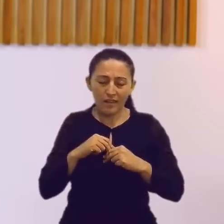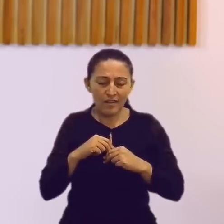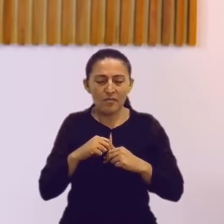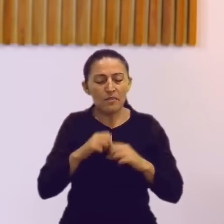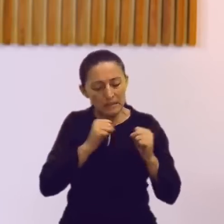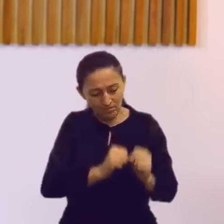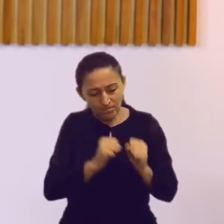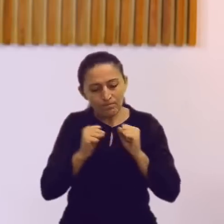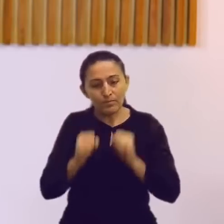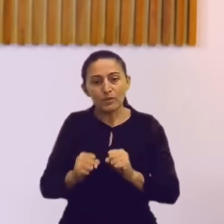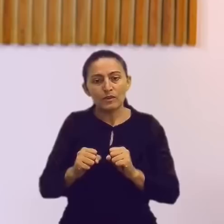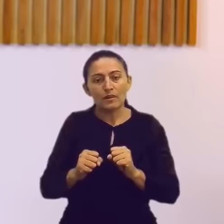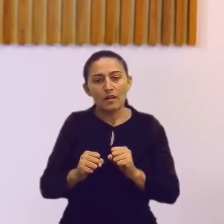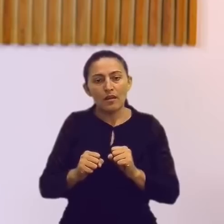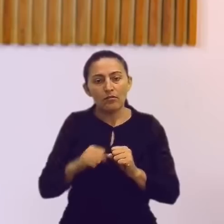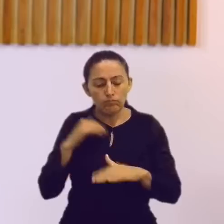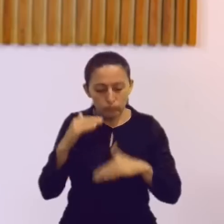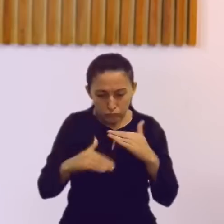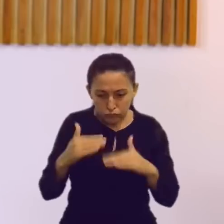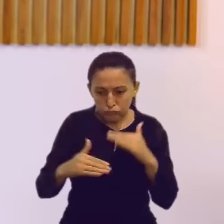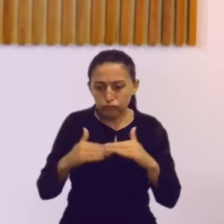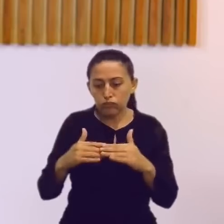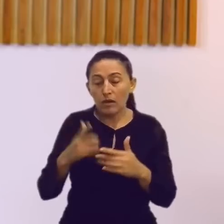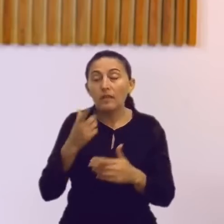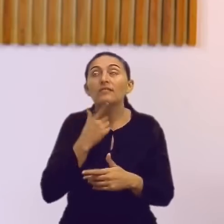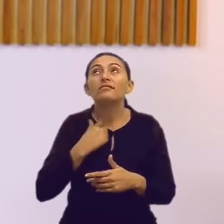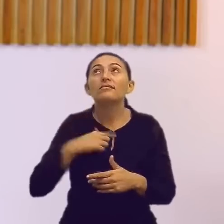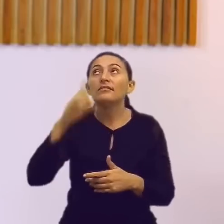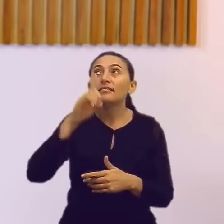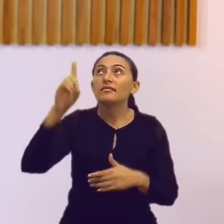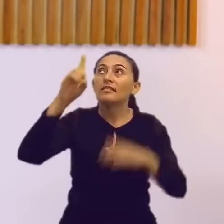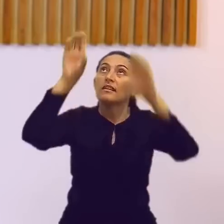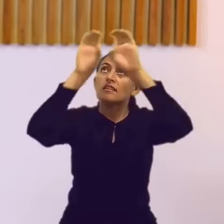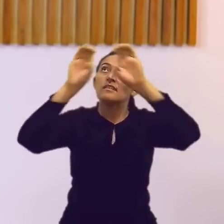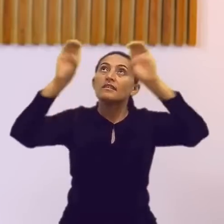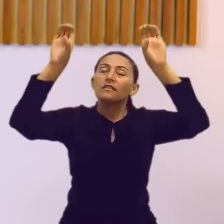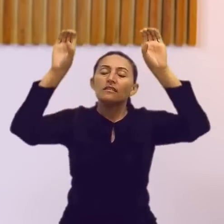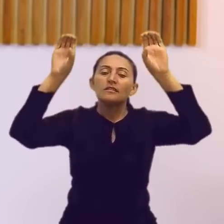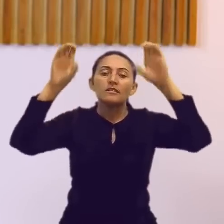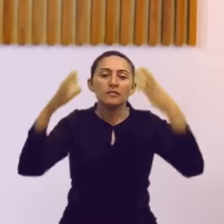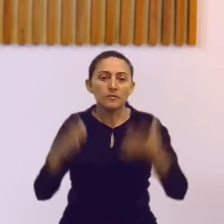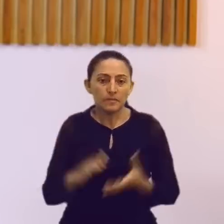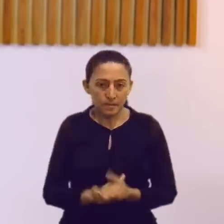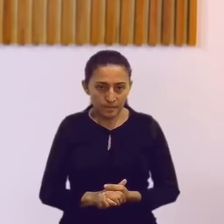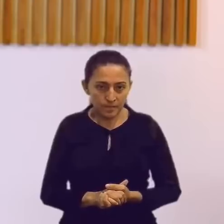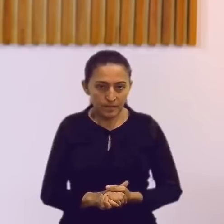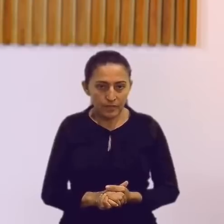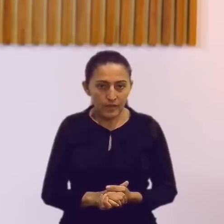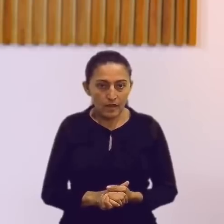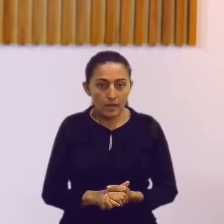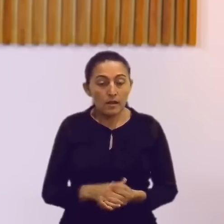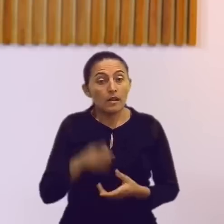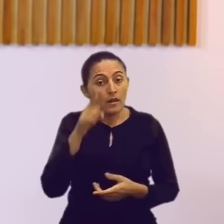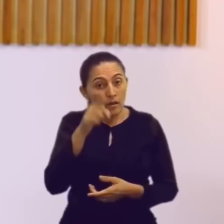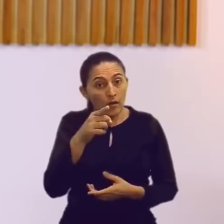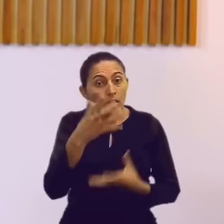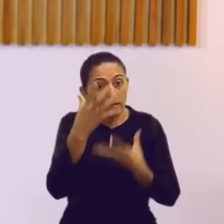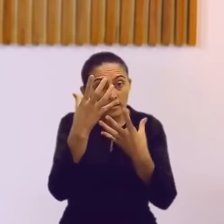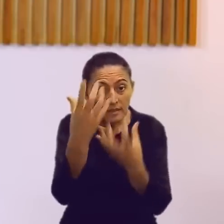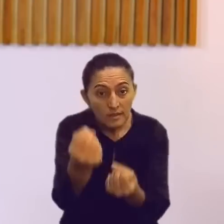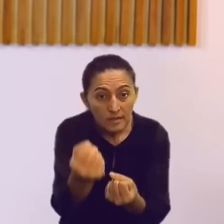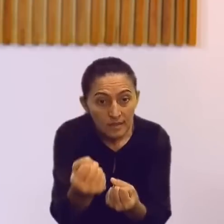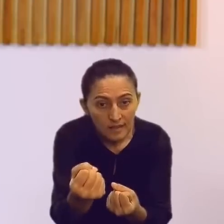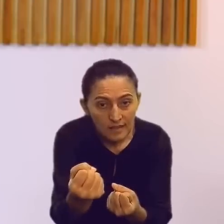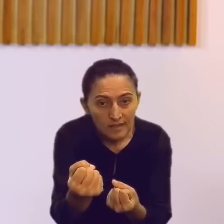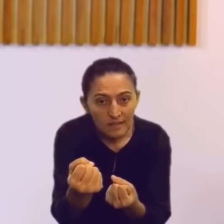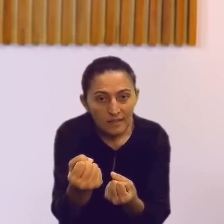a vontade dos céus. Queridos, você está disposto a se entregar